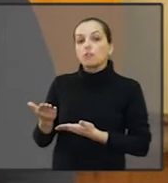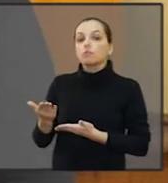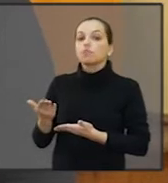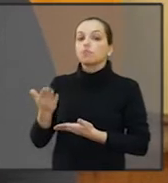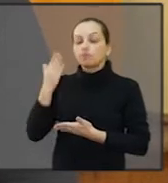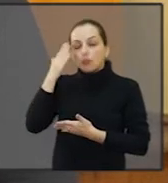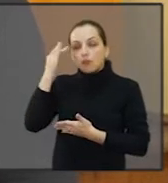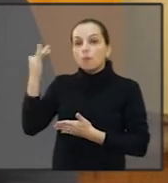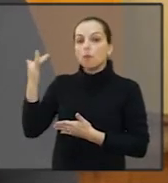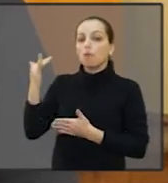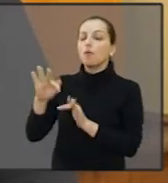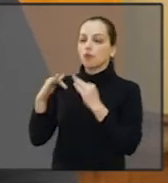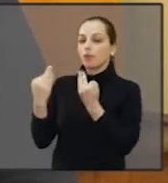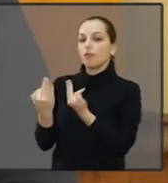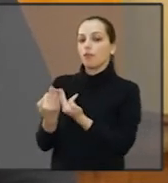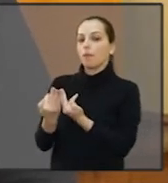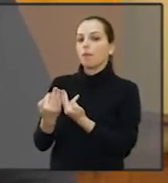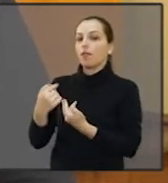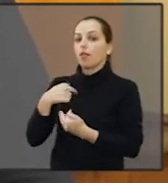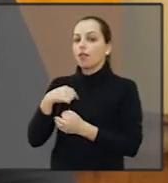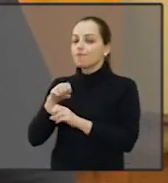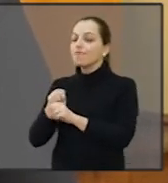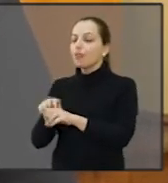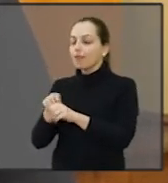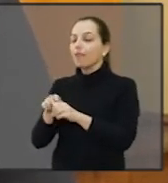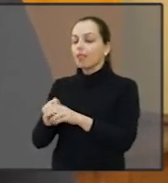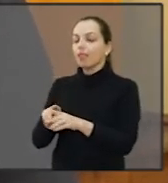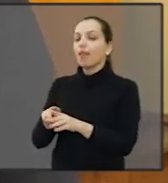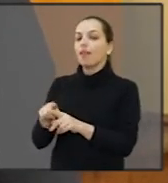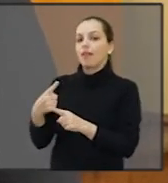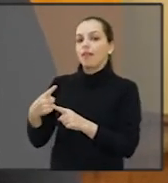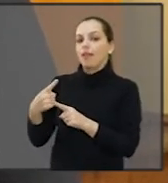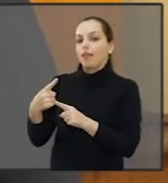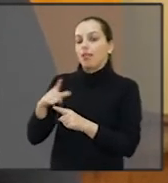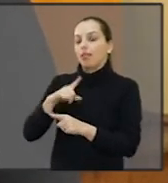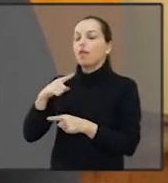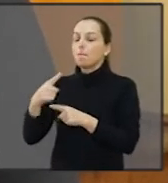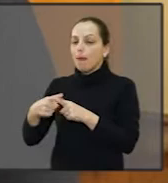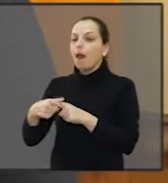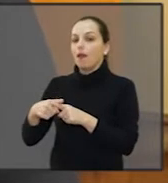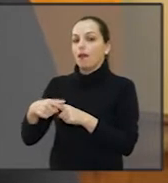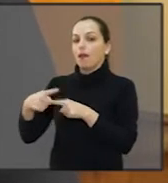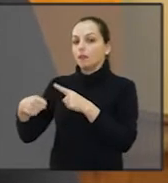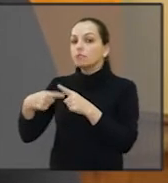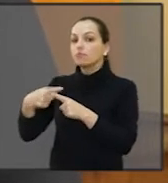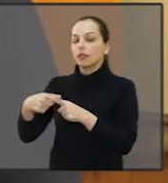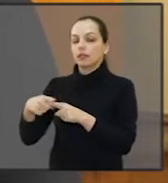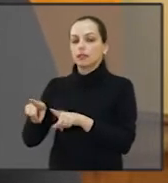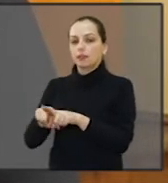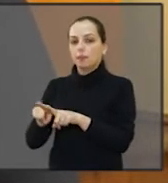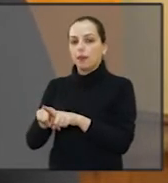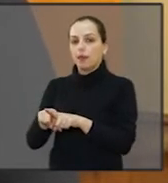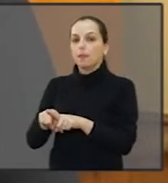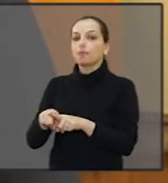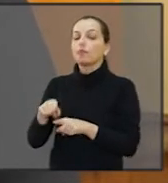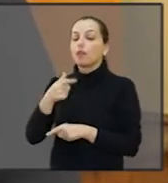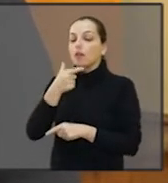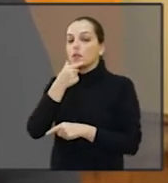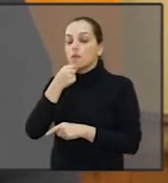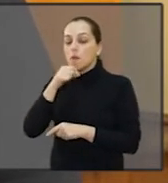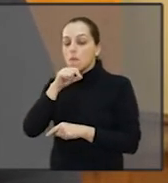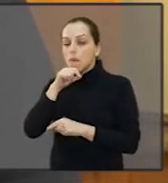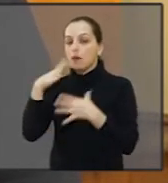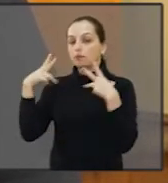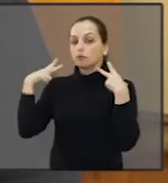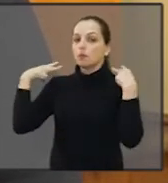dos, né? Vieram mais, eu fiz escola, vieram mais depois de mim, e meu pai era maquinista da FEPASA, né?